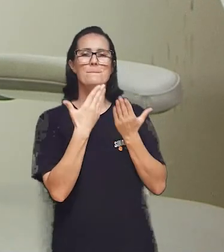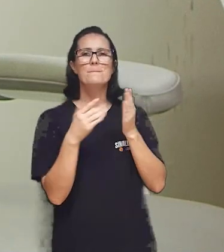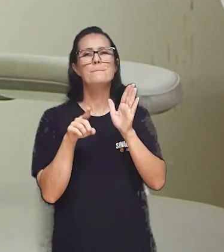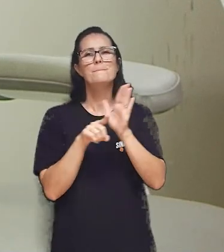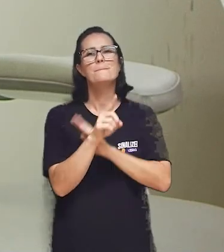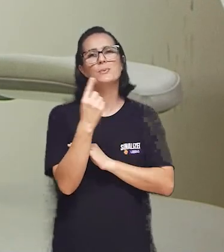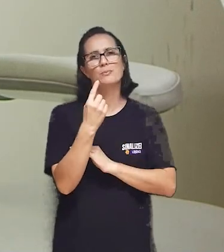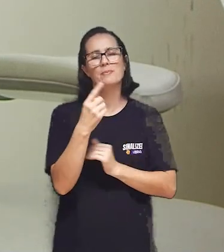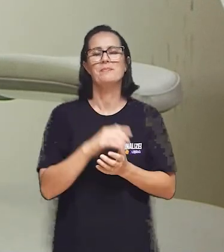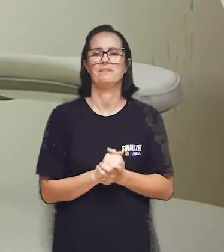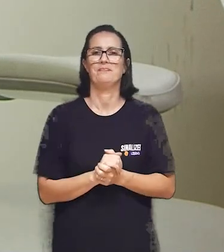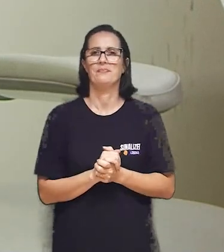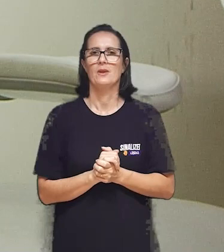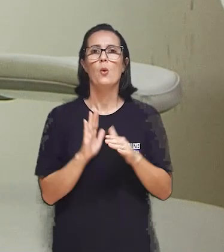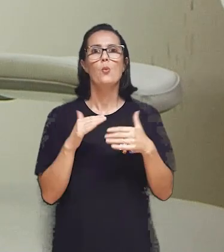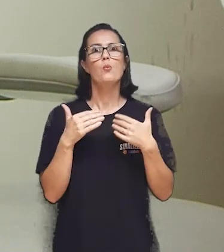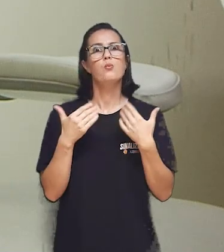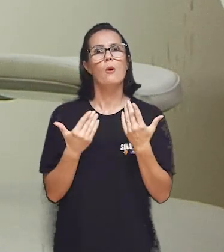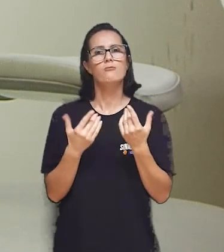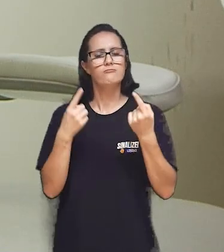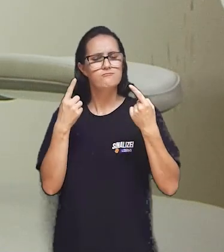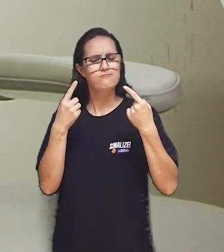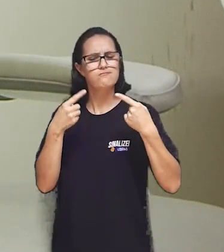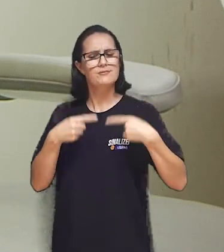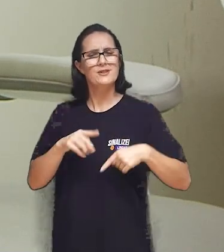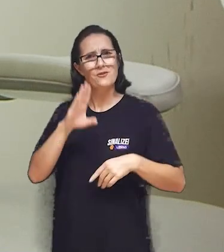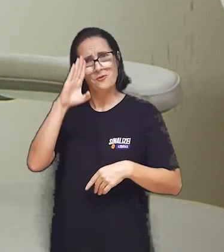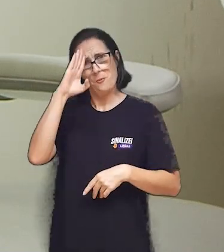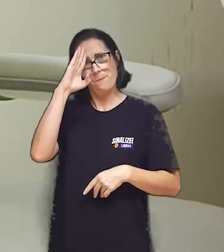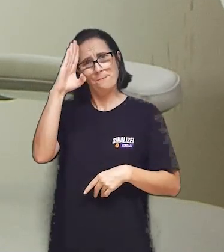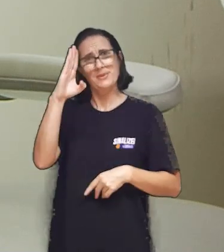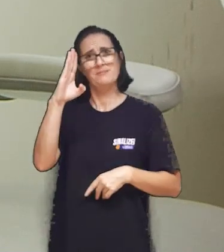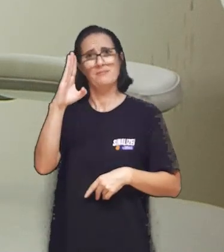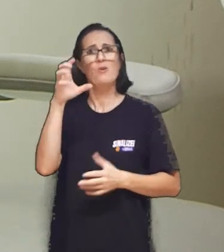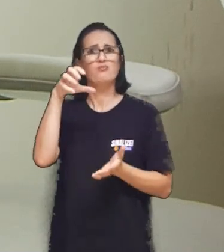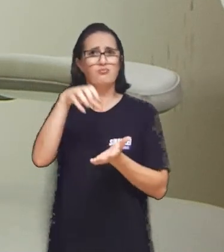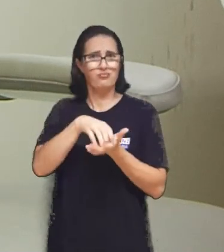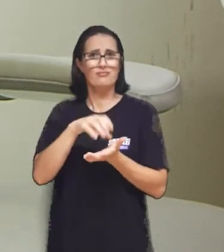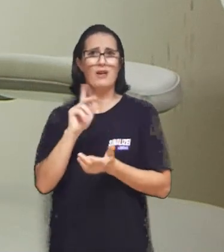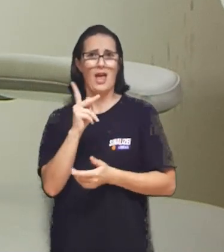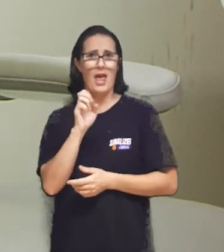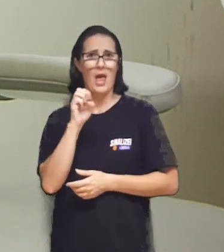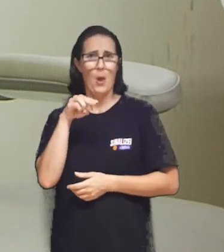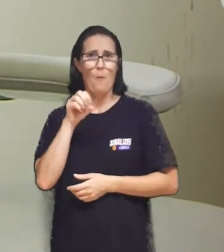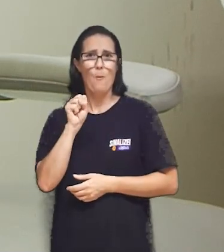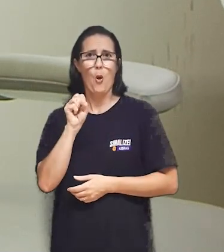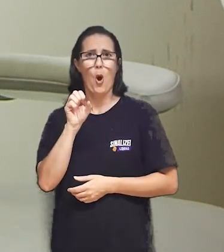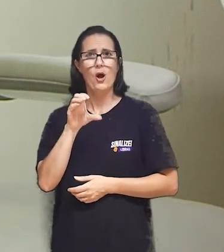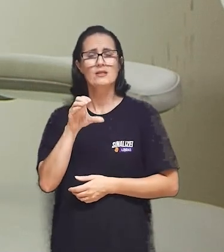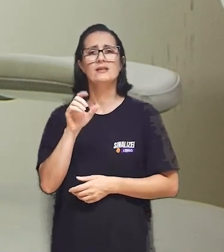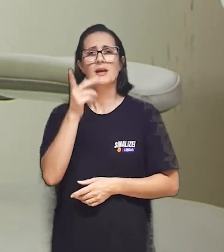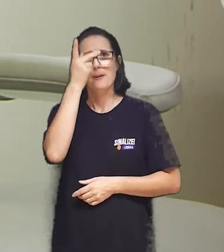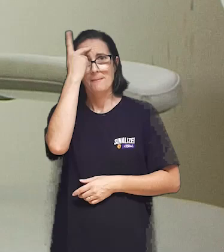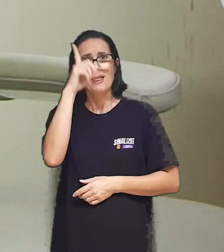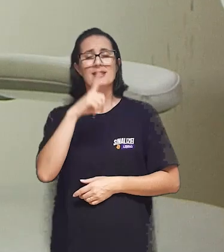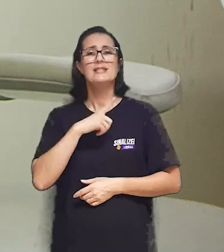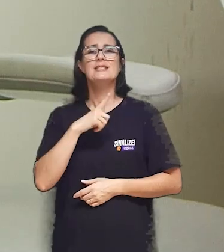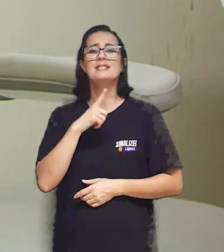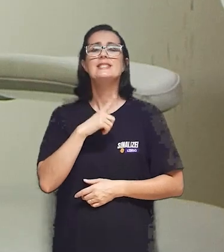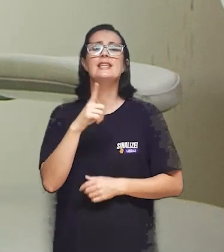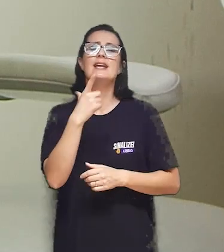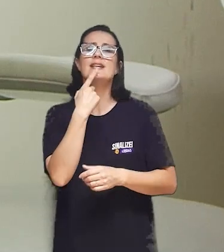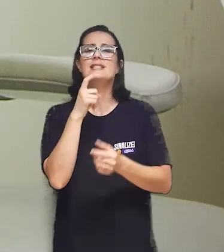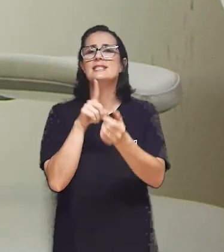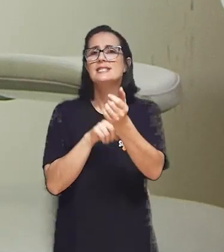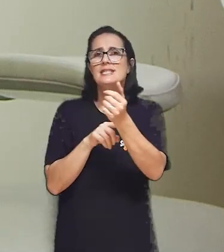primeira pergunta. Quais são os principais desafios enfrentados pelo Hemosc em garantir um suprimento adequado de sangue